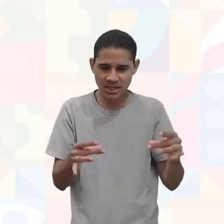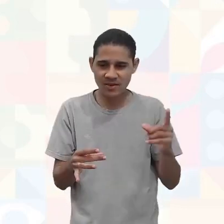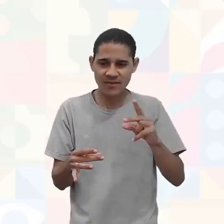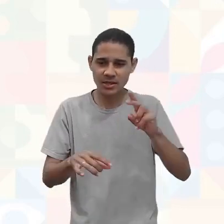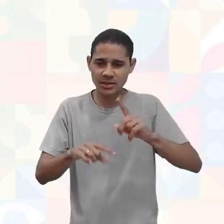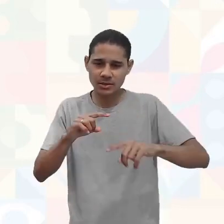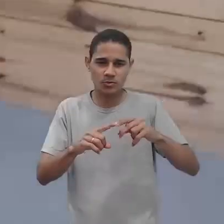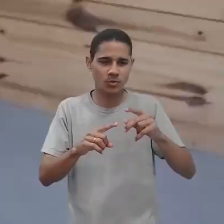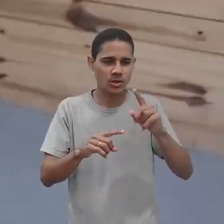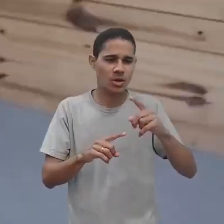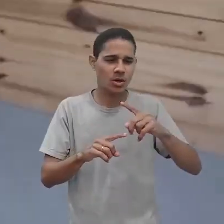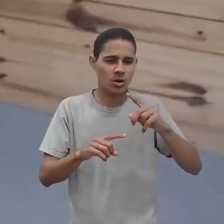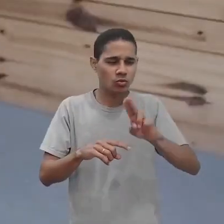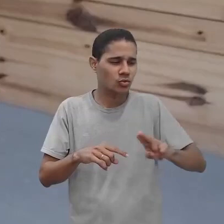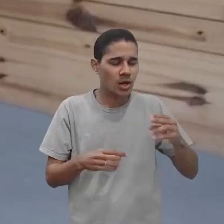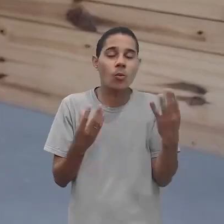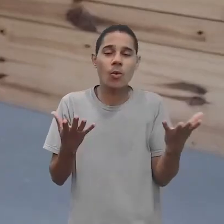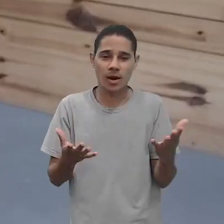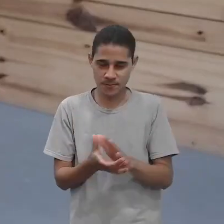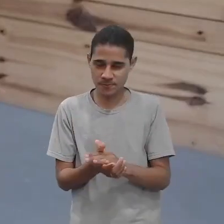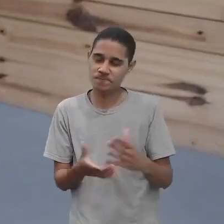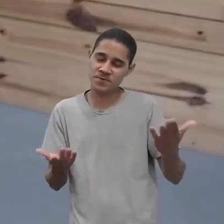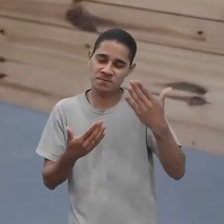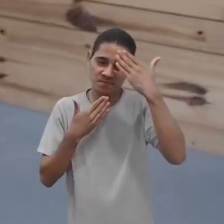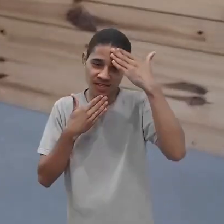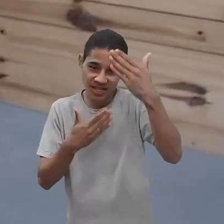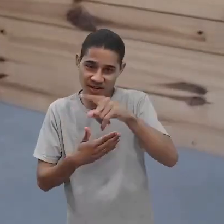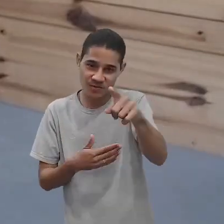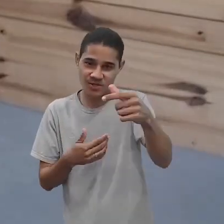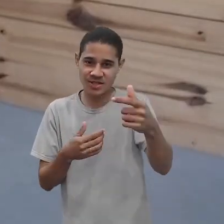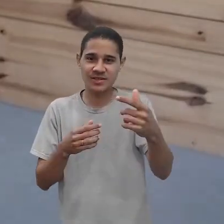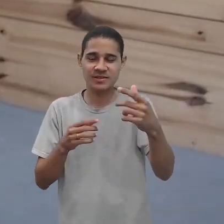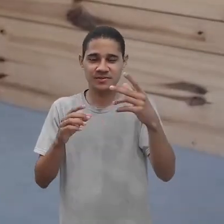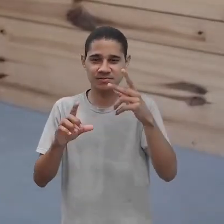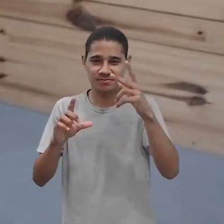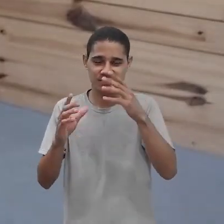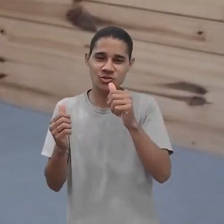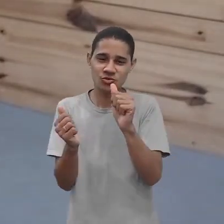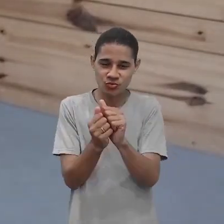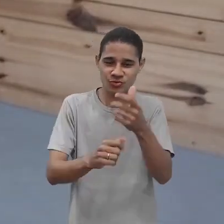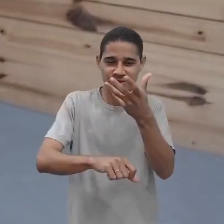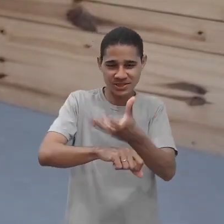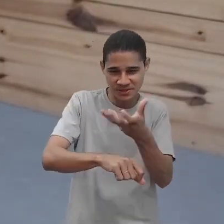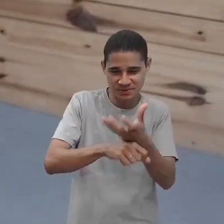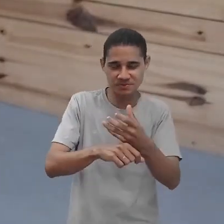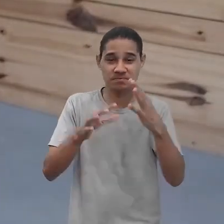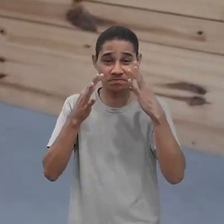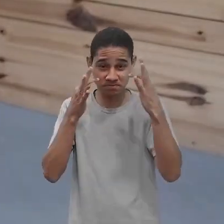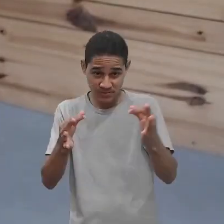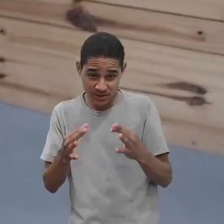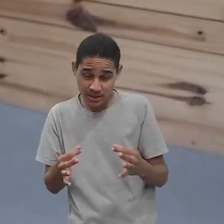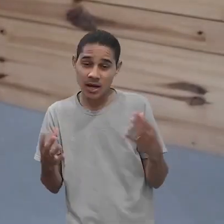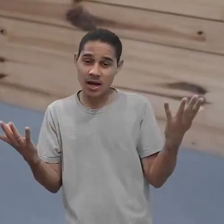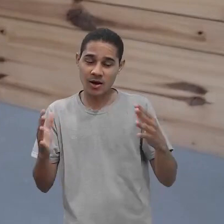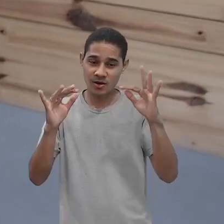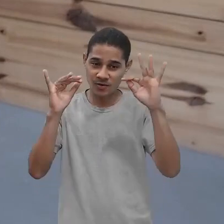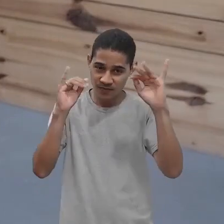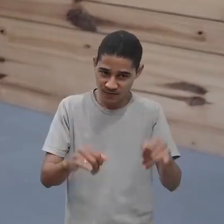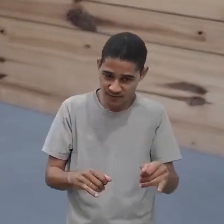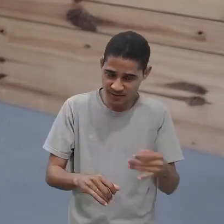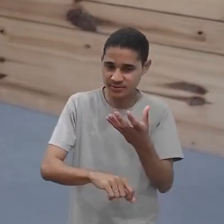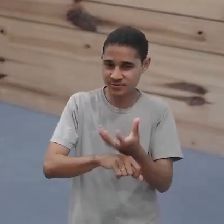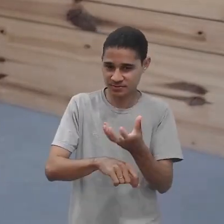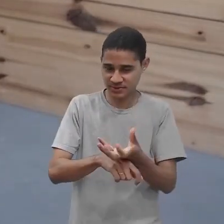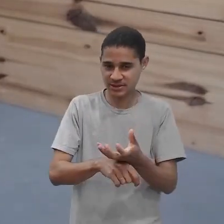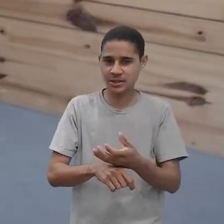esse. Então, queria agradecer aí que você acompanhou toda essa nossa disciplina, né? Estamos encerrando hoje a nossa disciplina Projeto